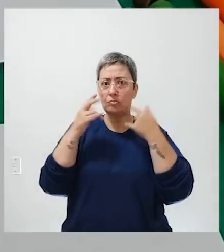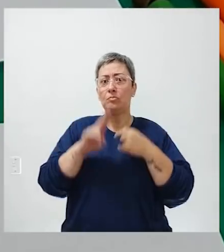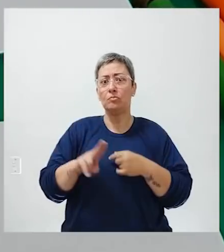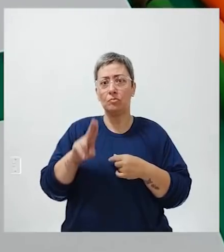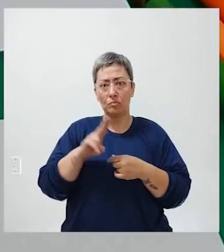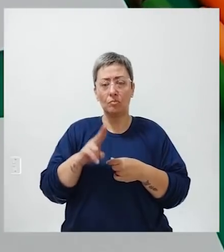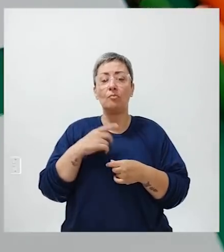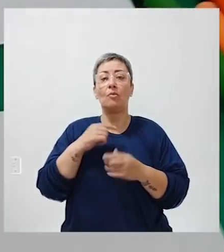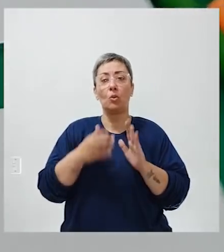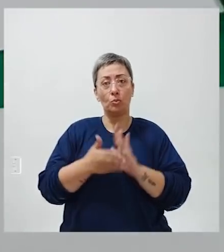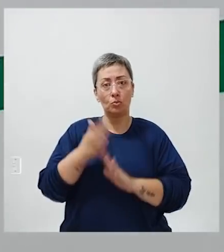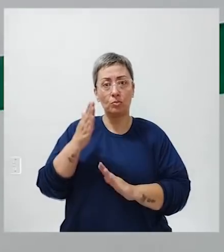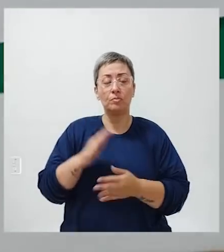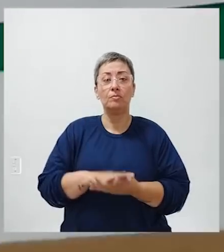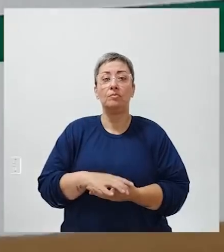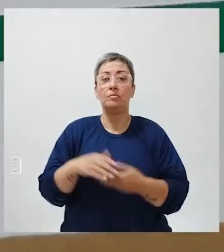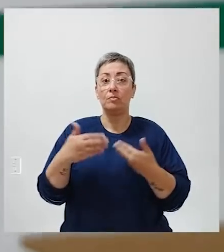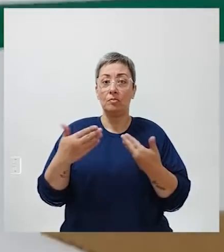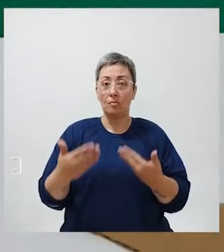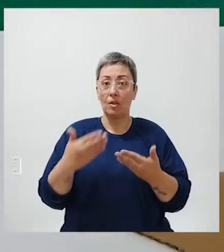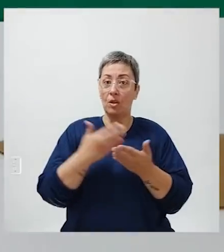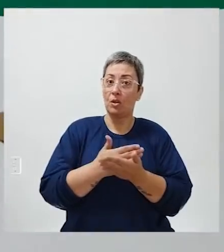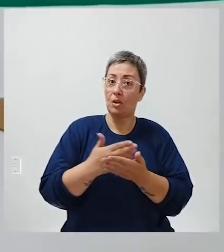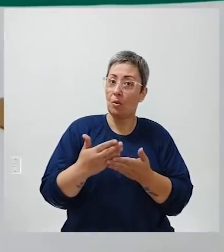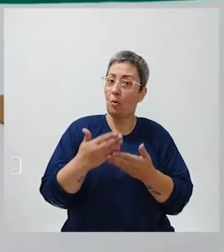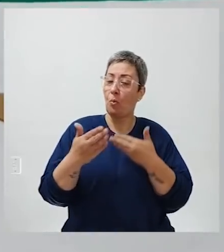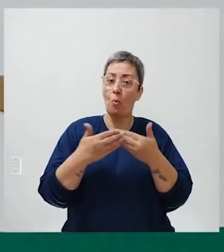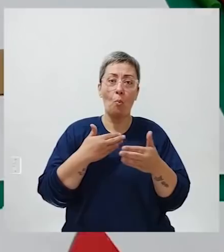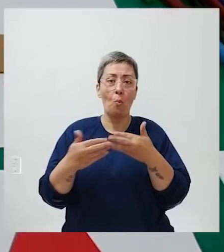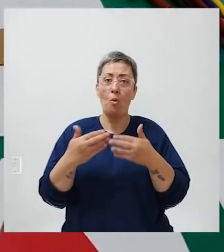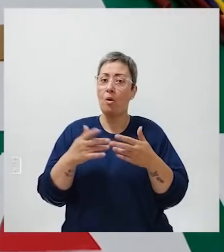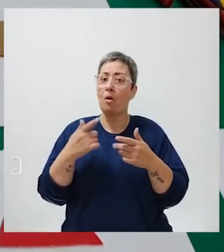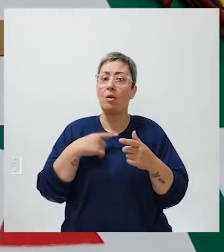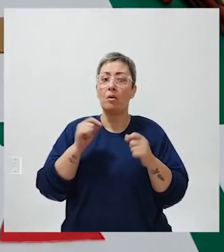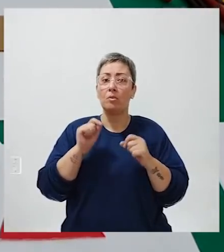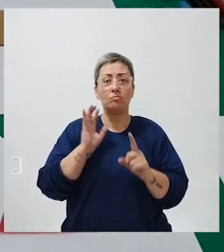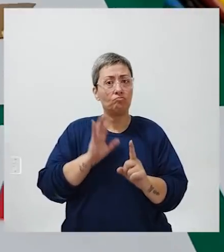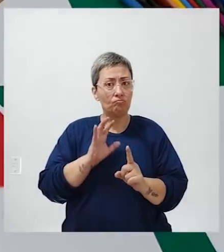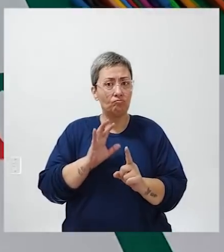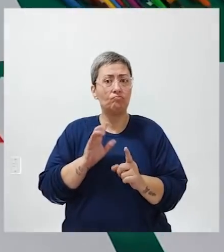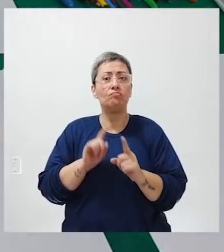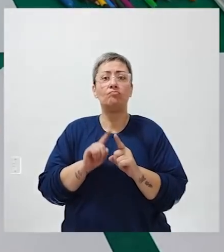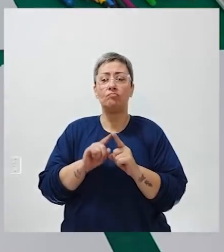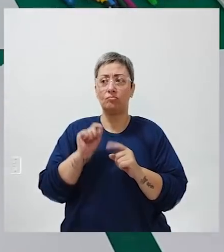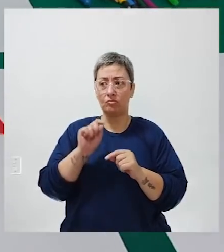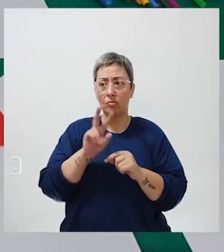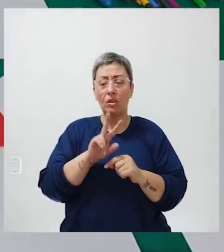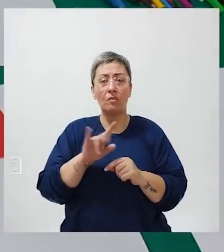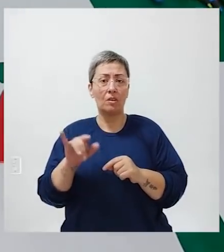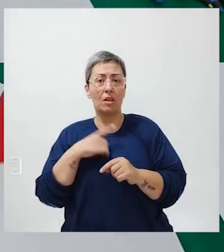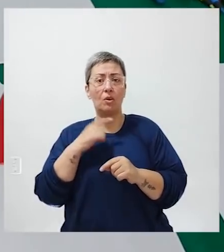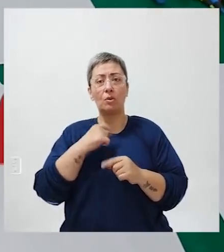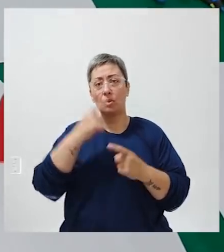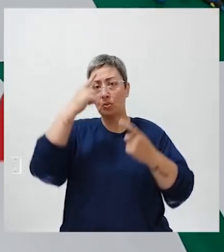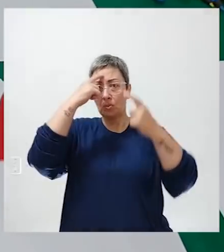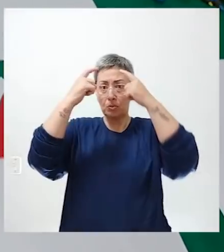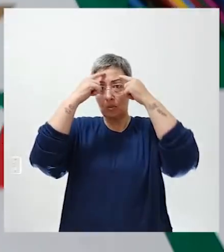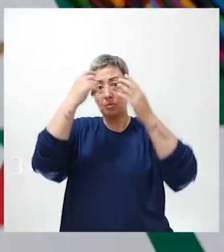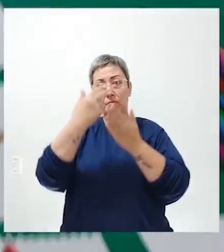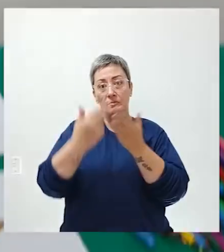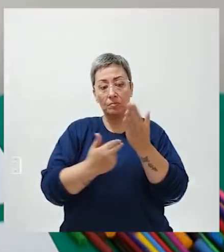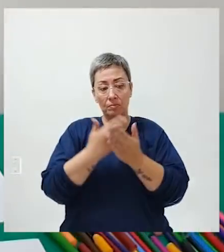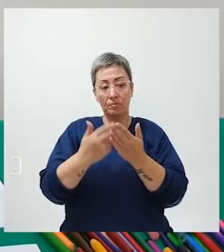máscaras quando saímos. Então, a partir de qualquer uma dessas interferências aqui, vocês vão criar o desenho